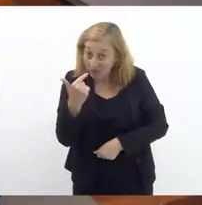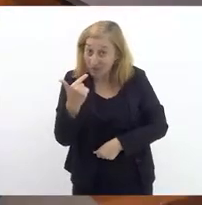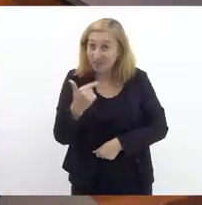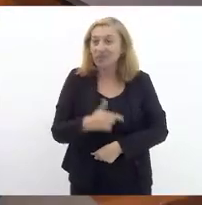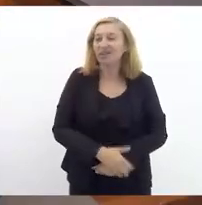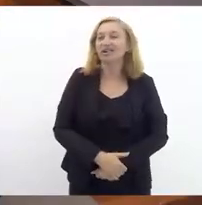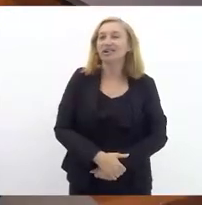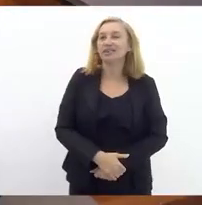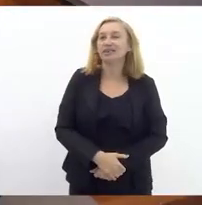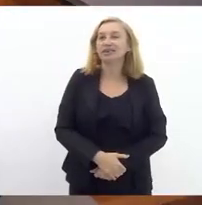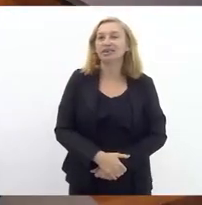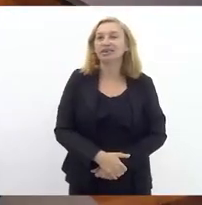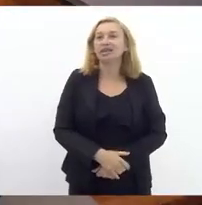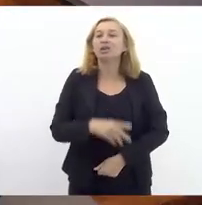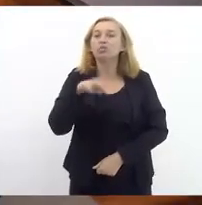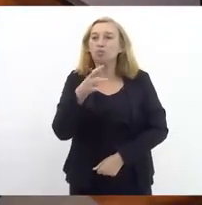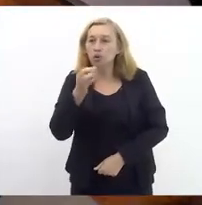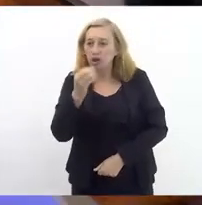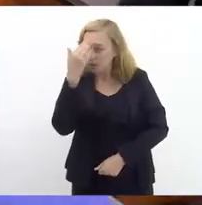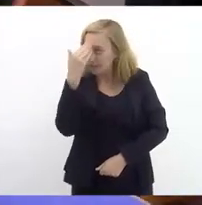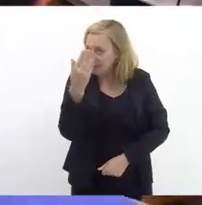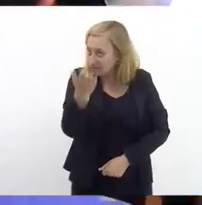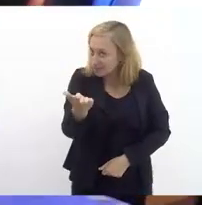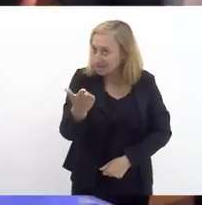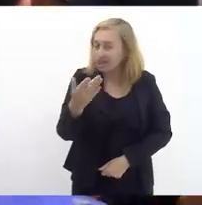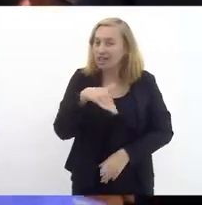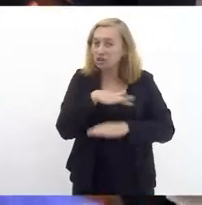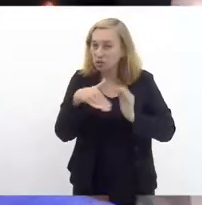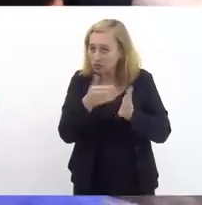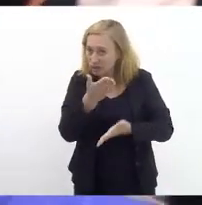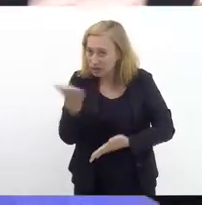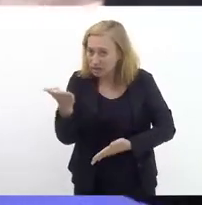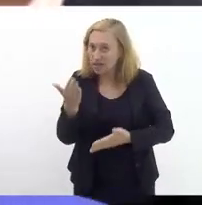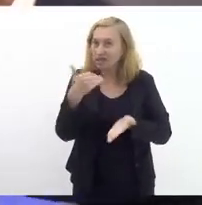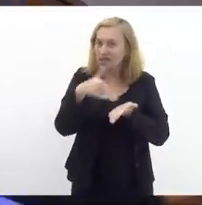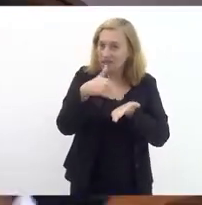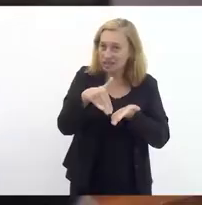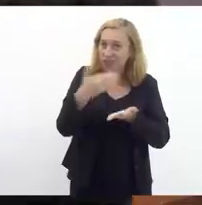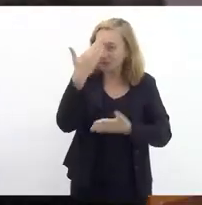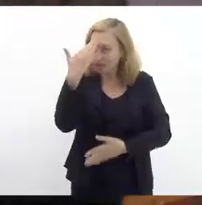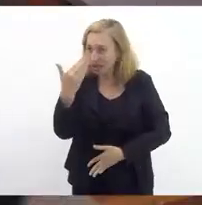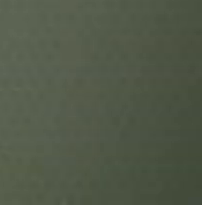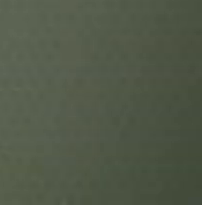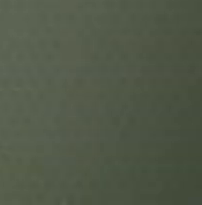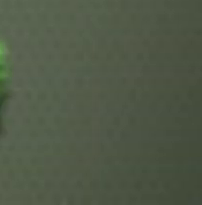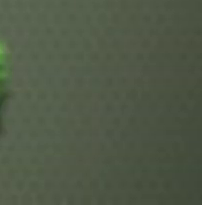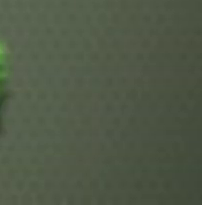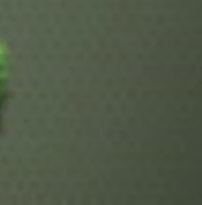Murilo, agradeço a você, a todos. Secretário, obrigado por ter vindo.